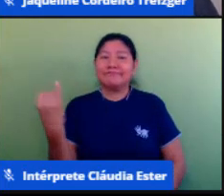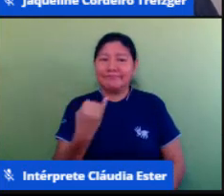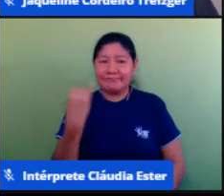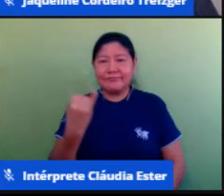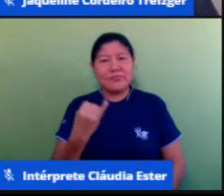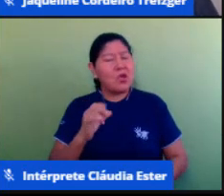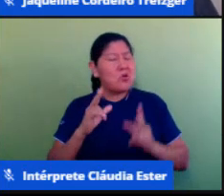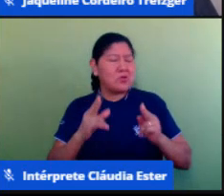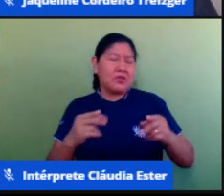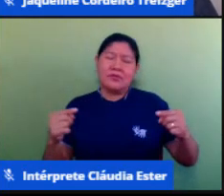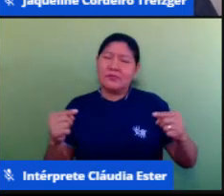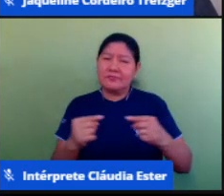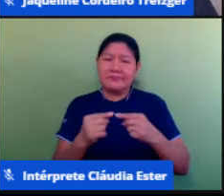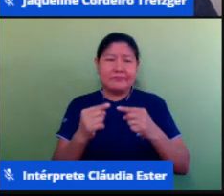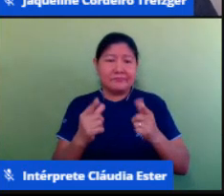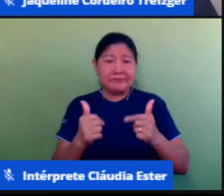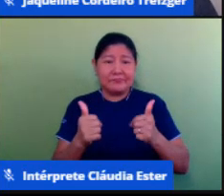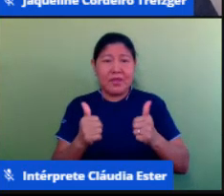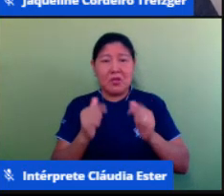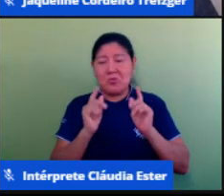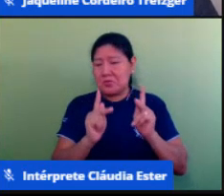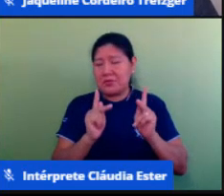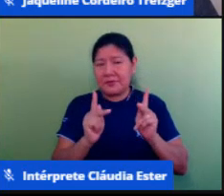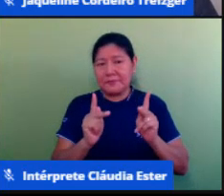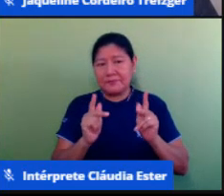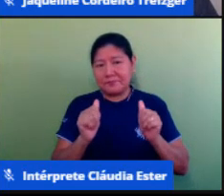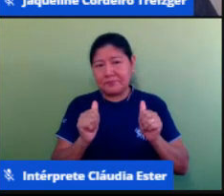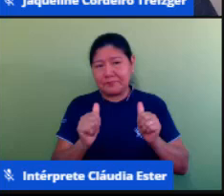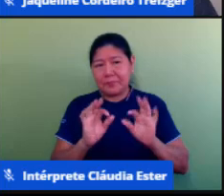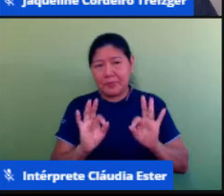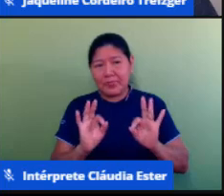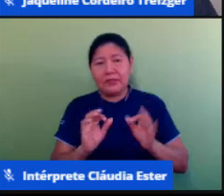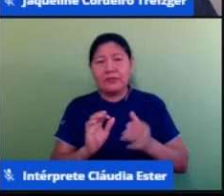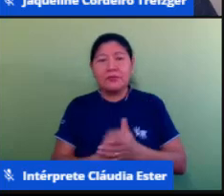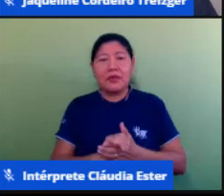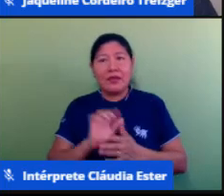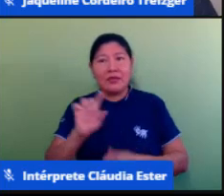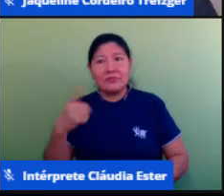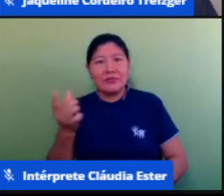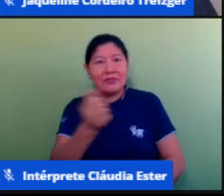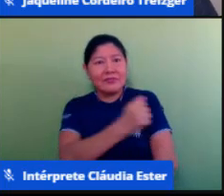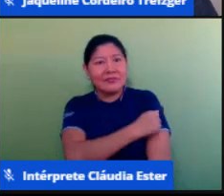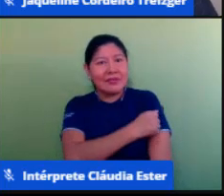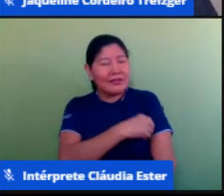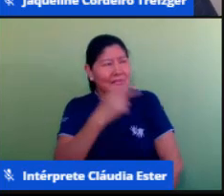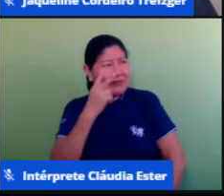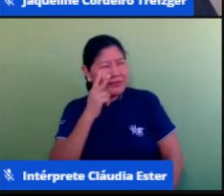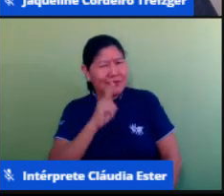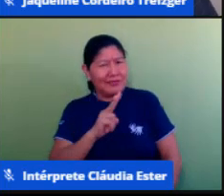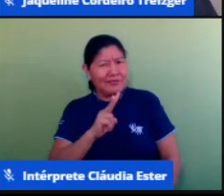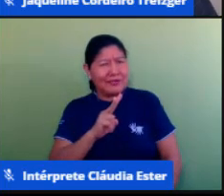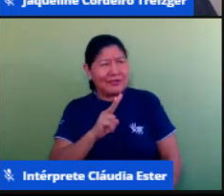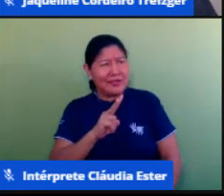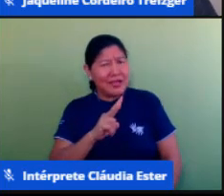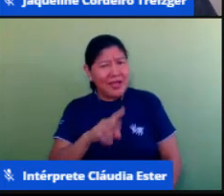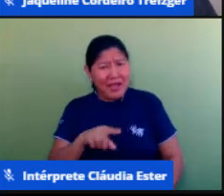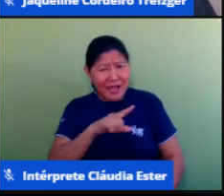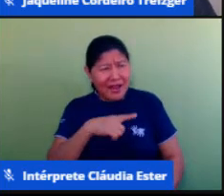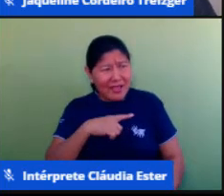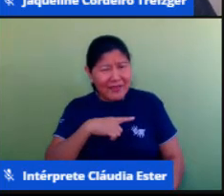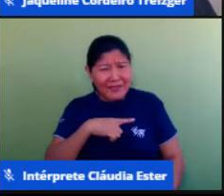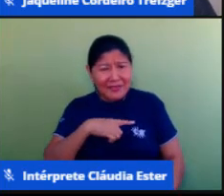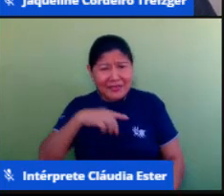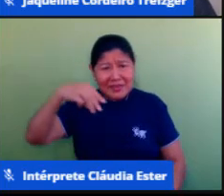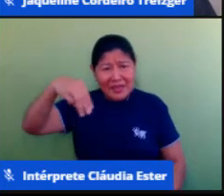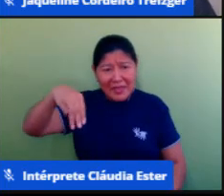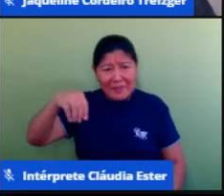tudo bem. E por conta disso, teve alunos que eram da outra sala, que quando souberam que ia ter Meet, pegaram fogo